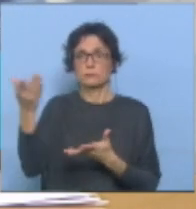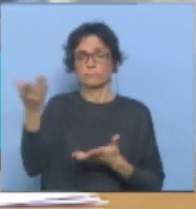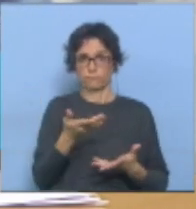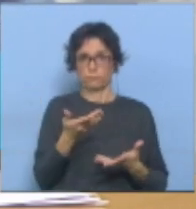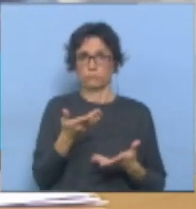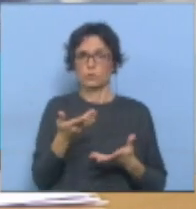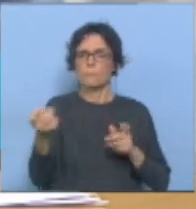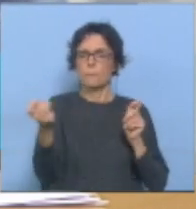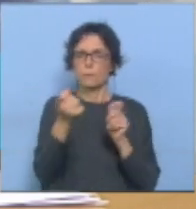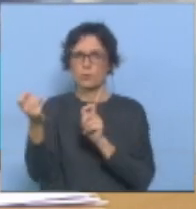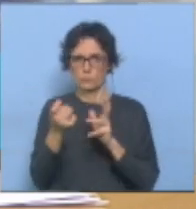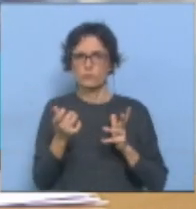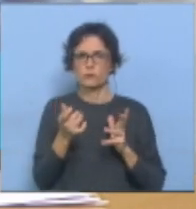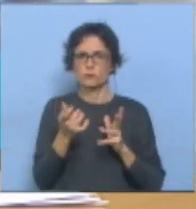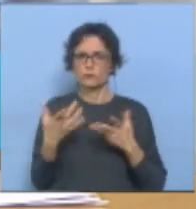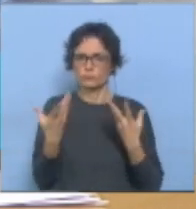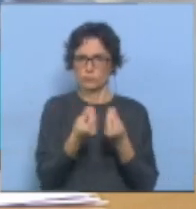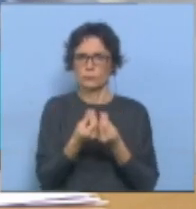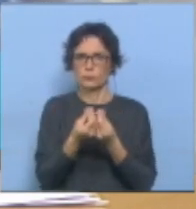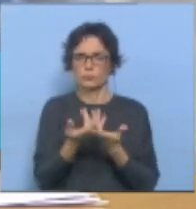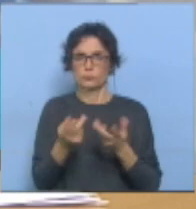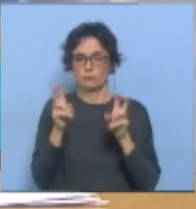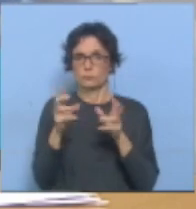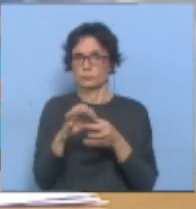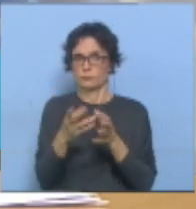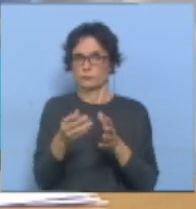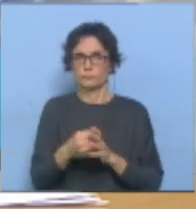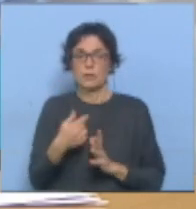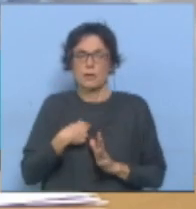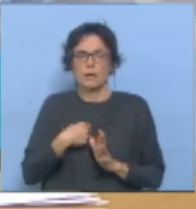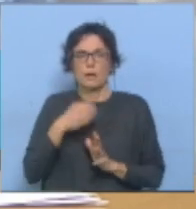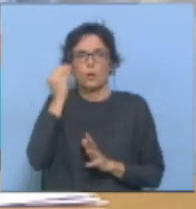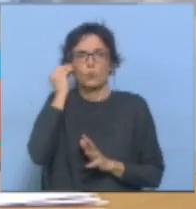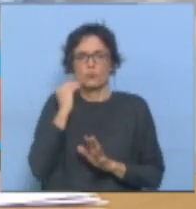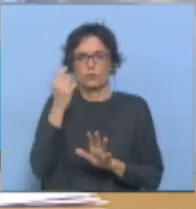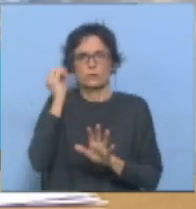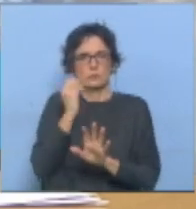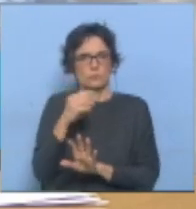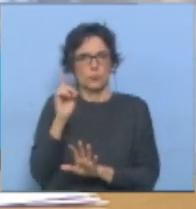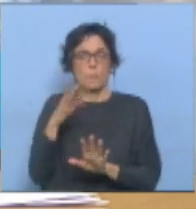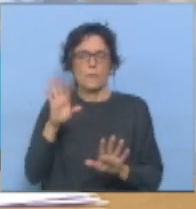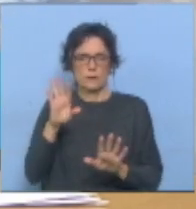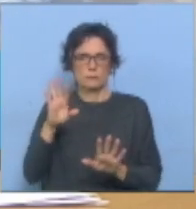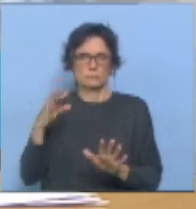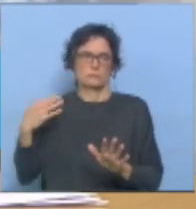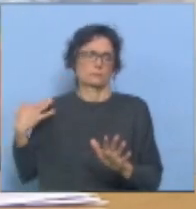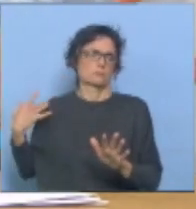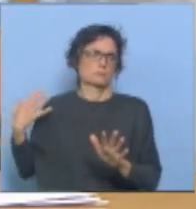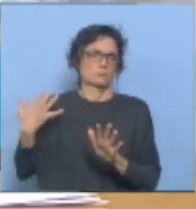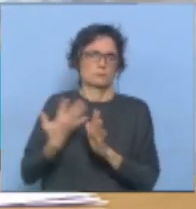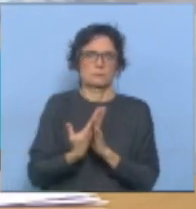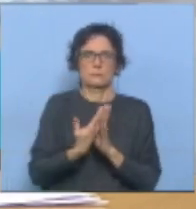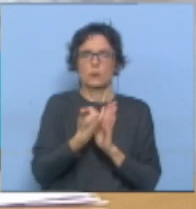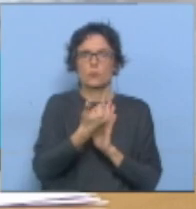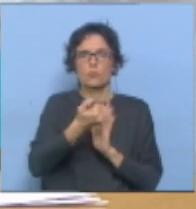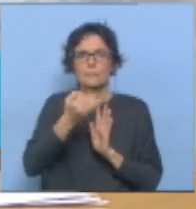ter a ocasião de discutir essa situação. Eu sou da opinião, não sou jurista, mas quer dizer, há 2500 anos, desde que os médicos são